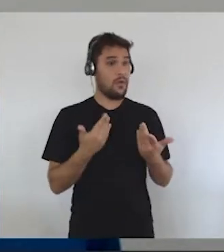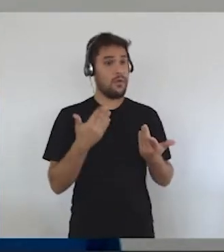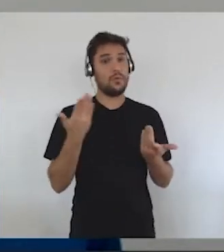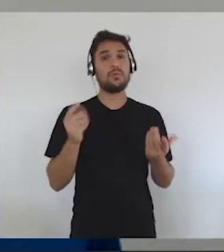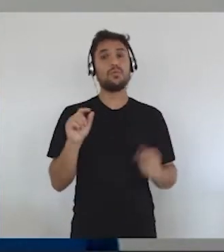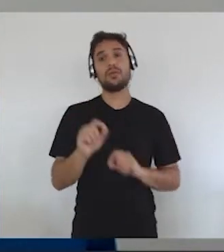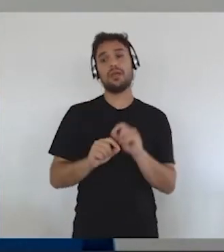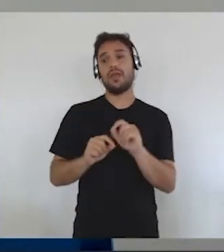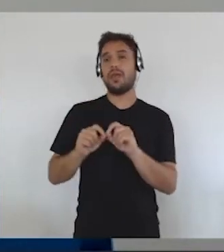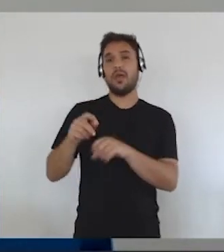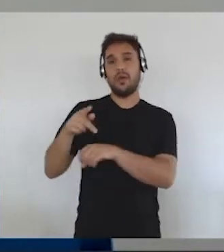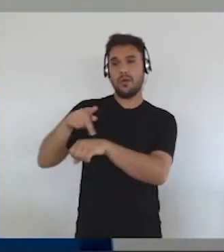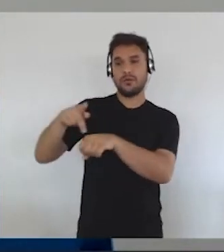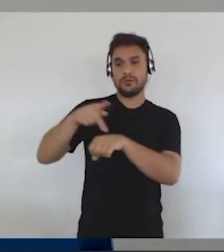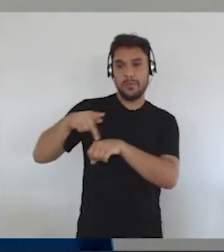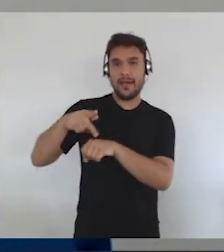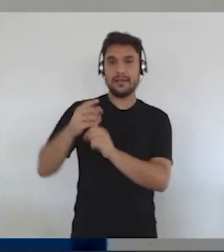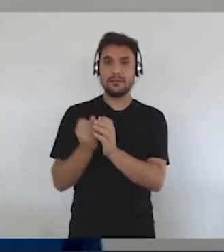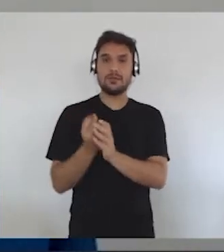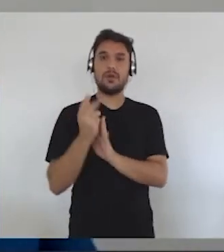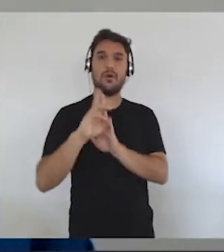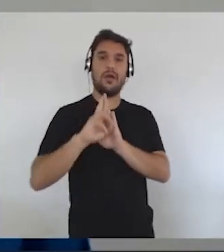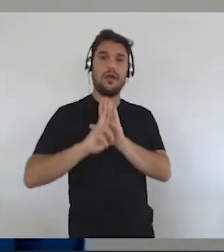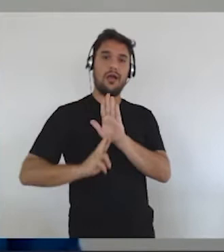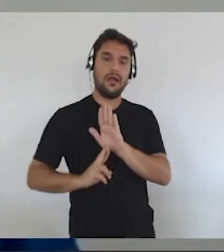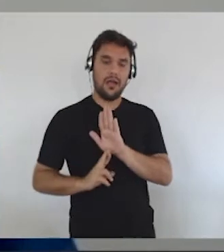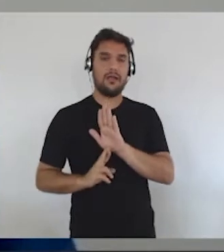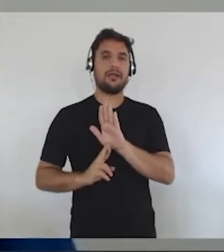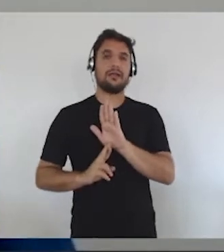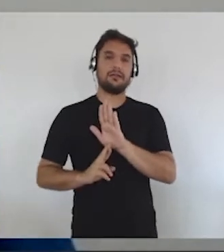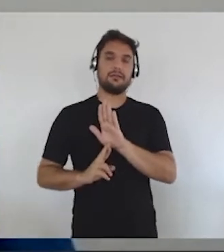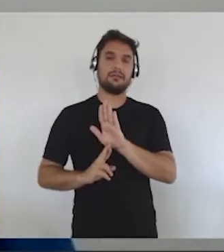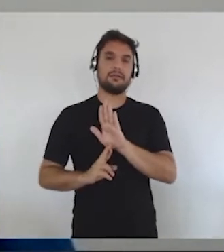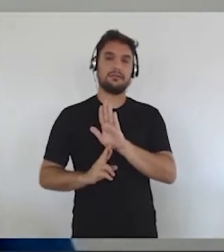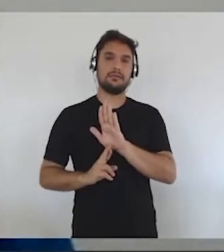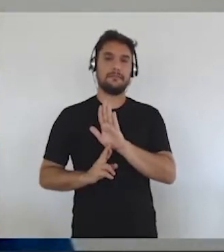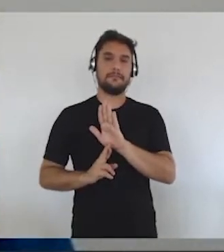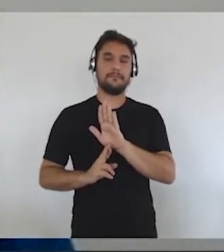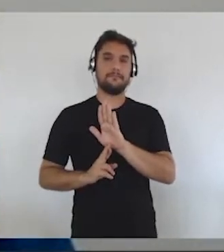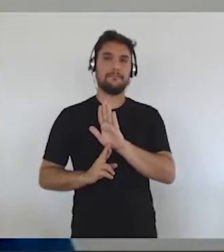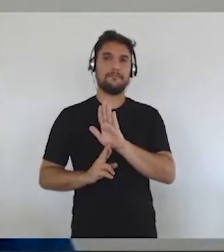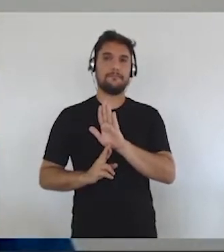estados fizeram foi estabelecer mecanismos de